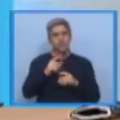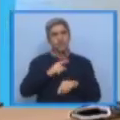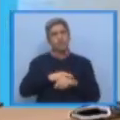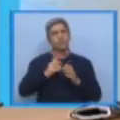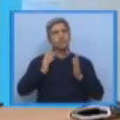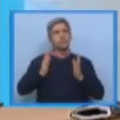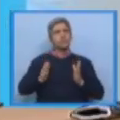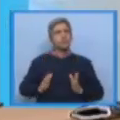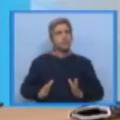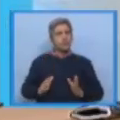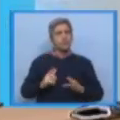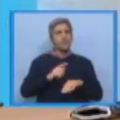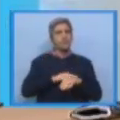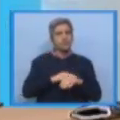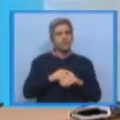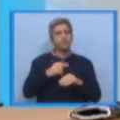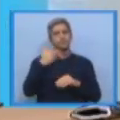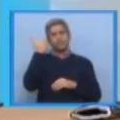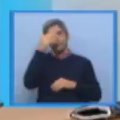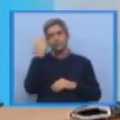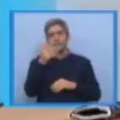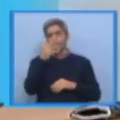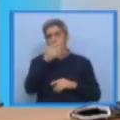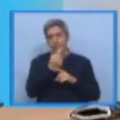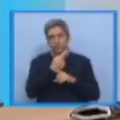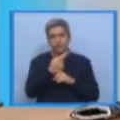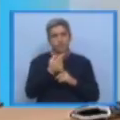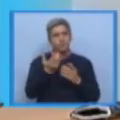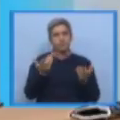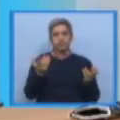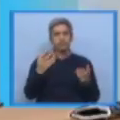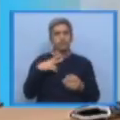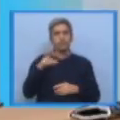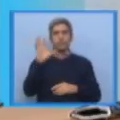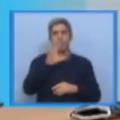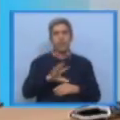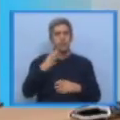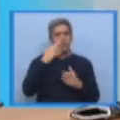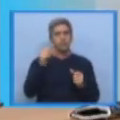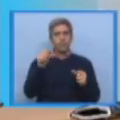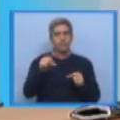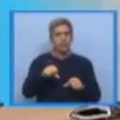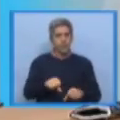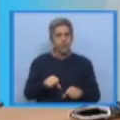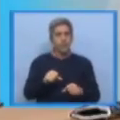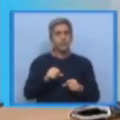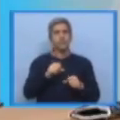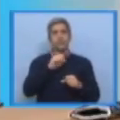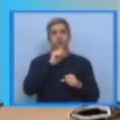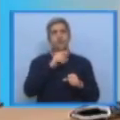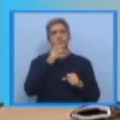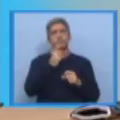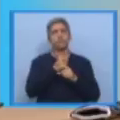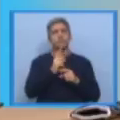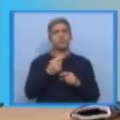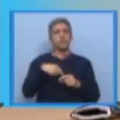descansar e ter tempo para o lazer, é uma realidade preocupante a nível nacional. e talvez possa explicar, pelo menos em parte, o